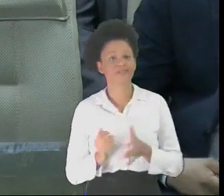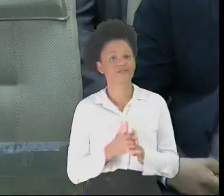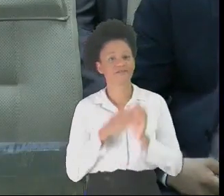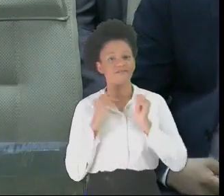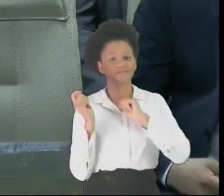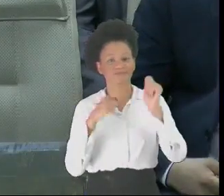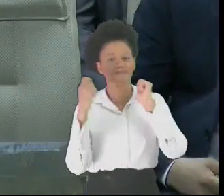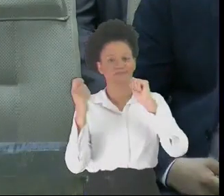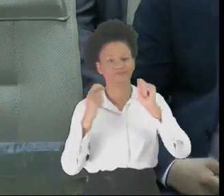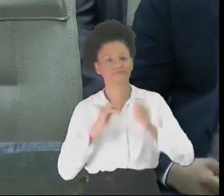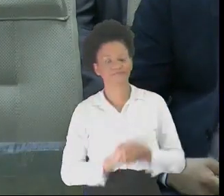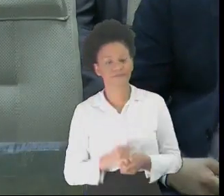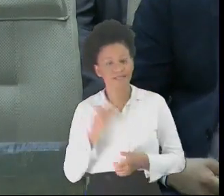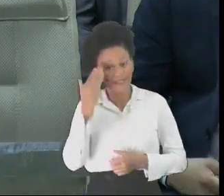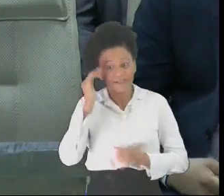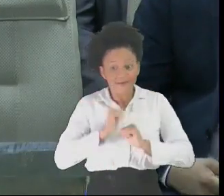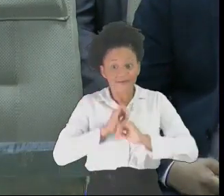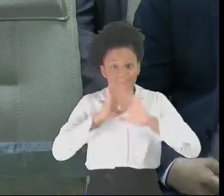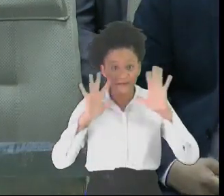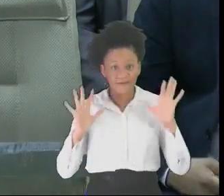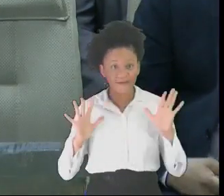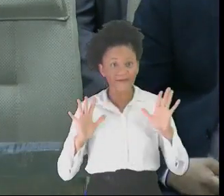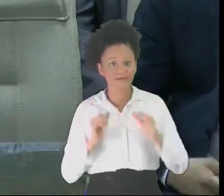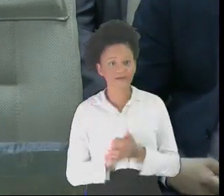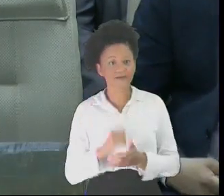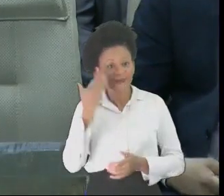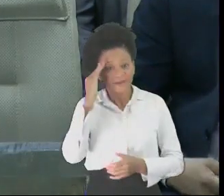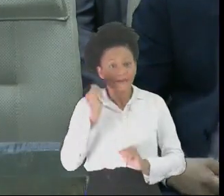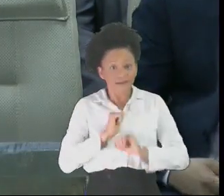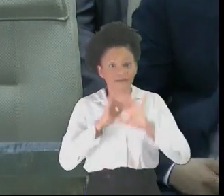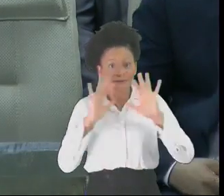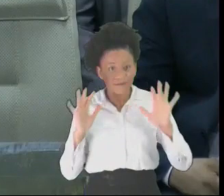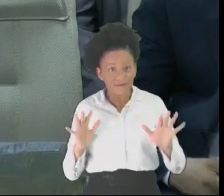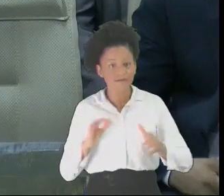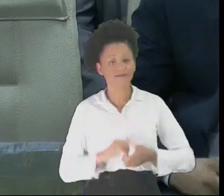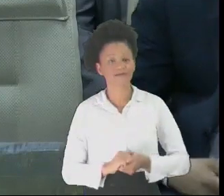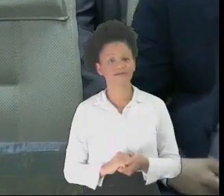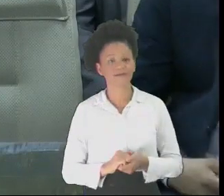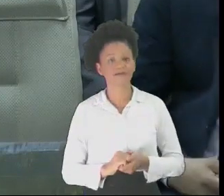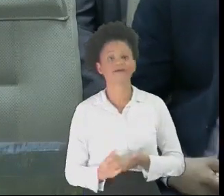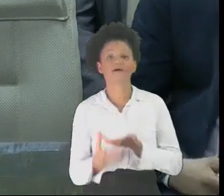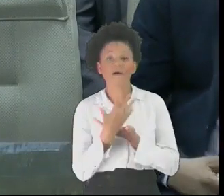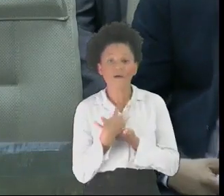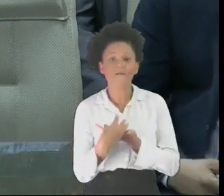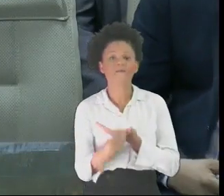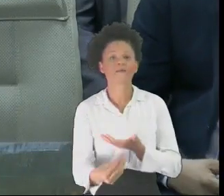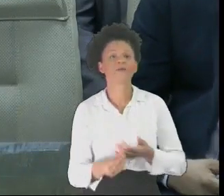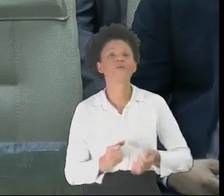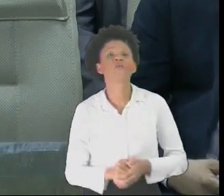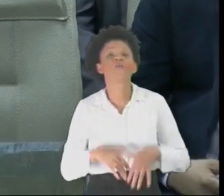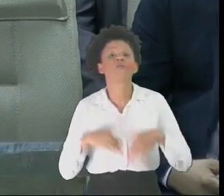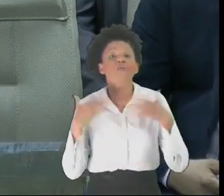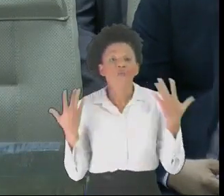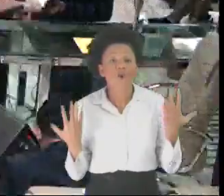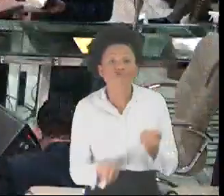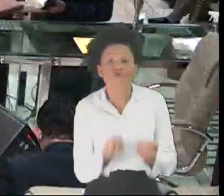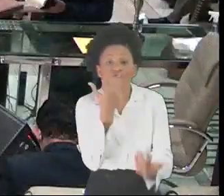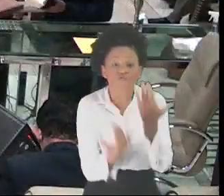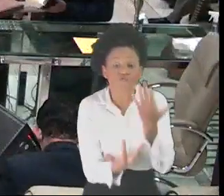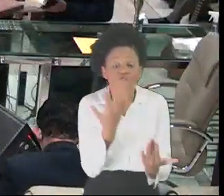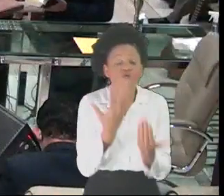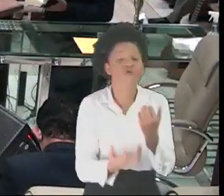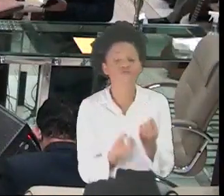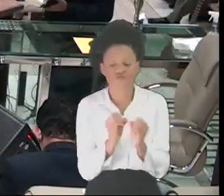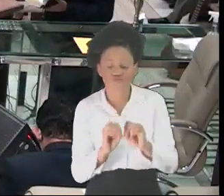Aleluia! Deu para entender bem? Quem entendeu bem? Diga comigo, quando foi que caiu fogo e enxofre sobre